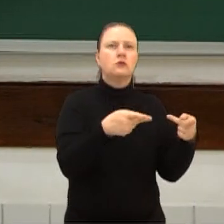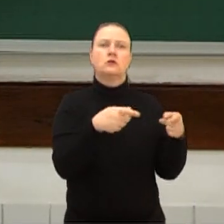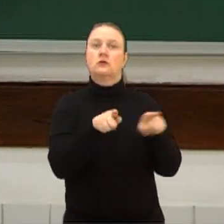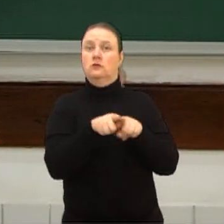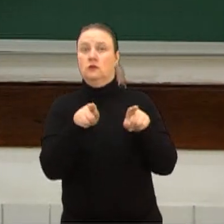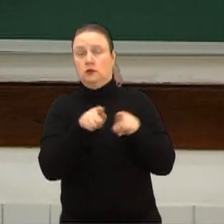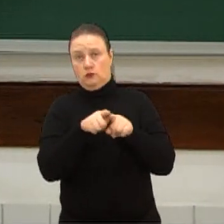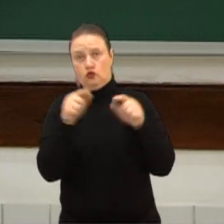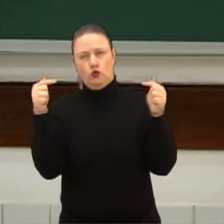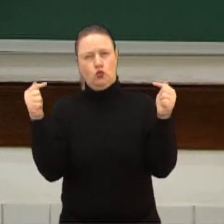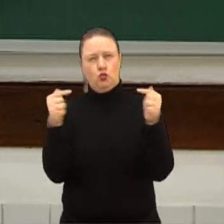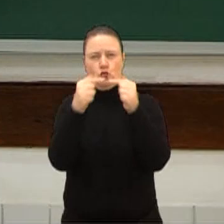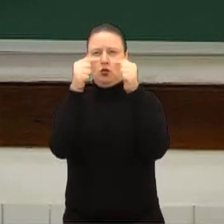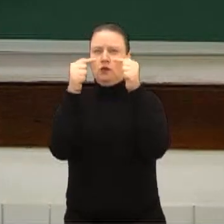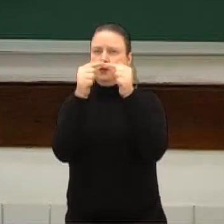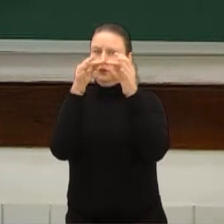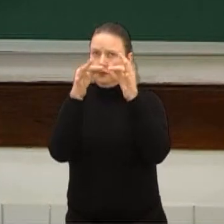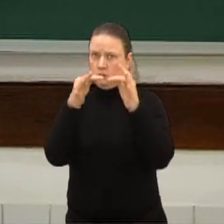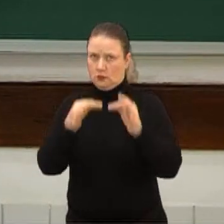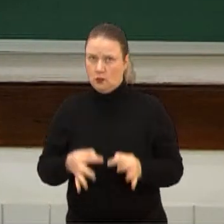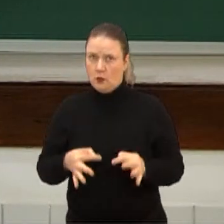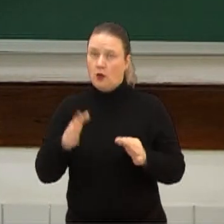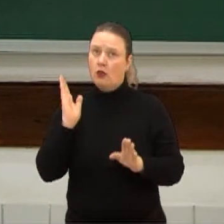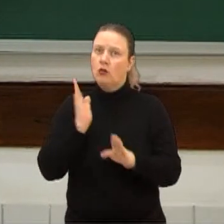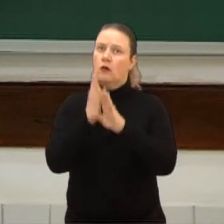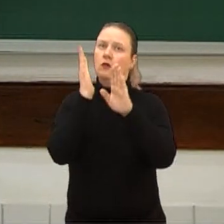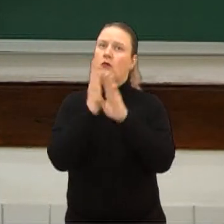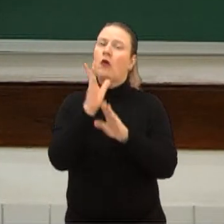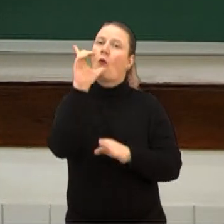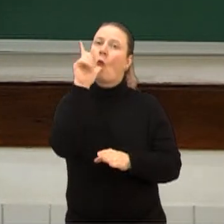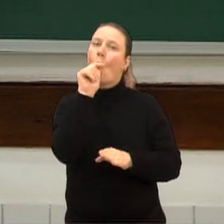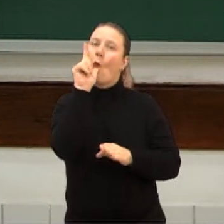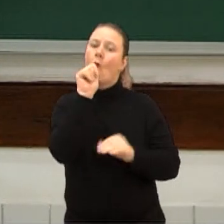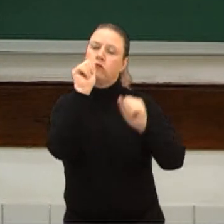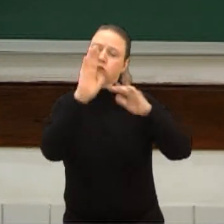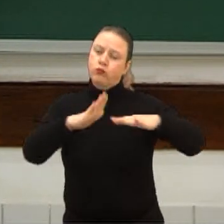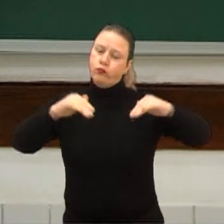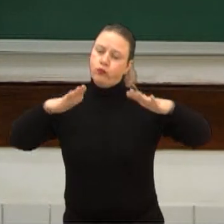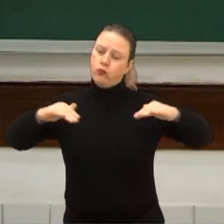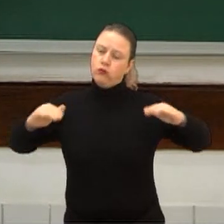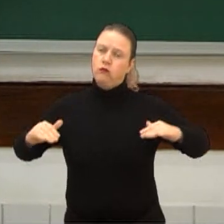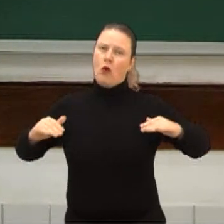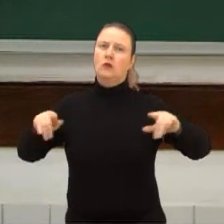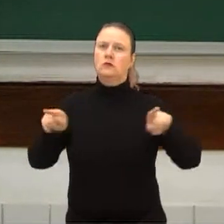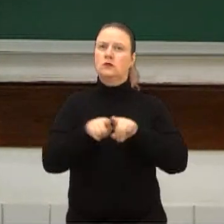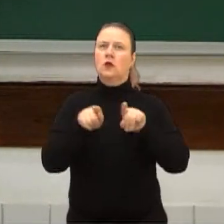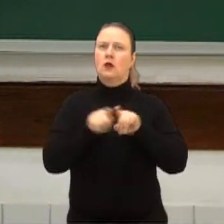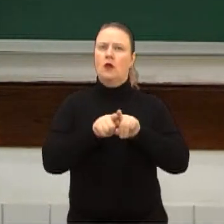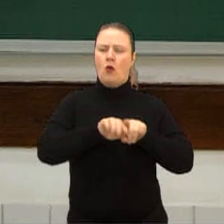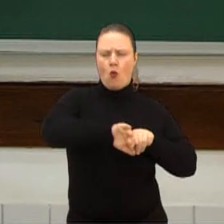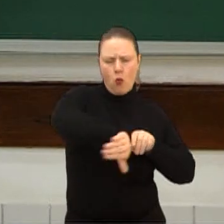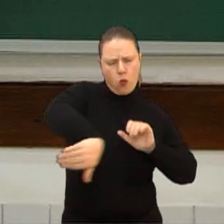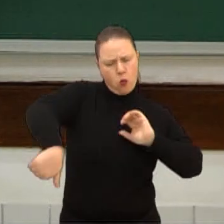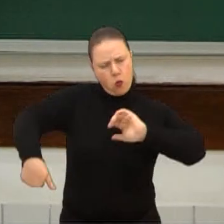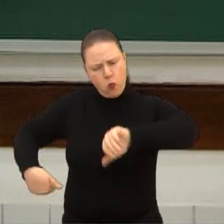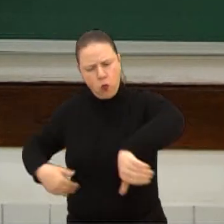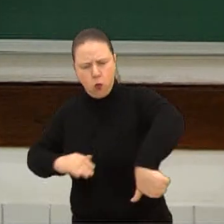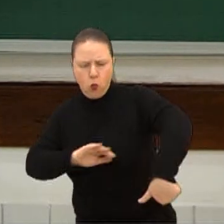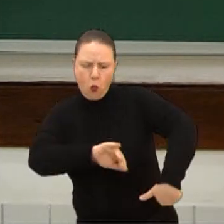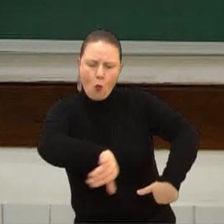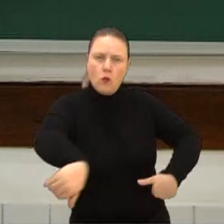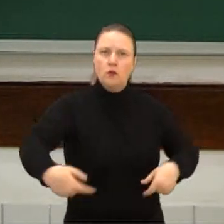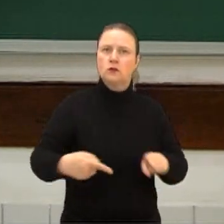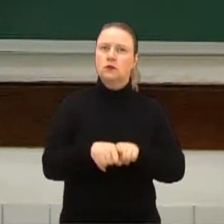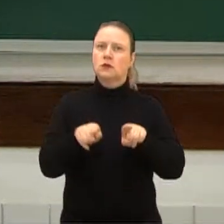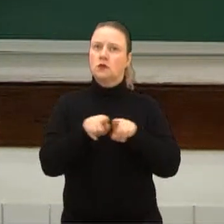a questão do turismo marítimo, do mergulho propriamente dito, e que dentro do aspecto